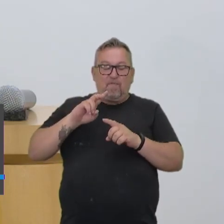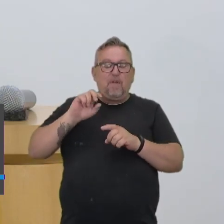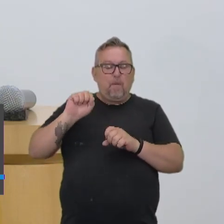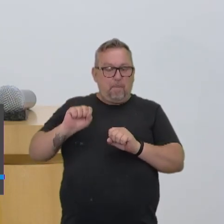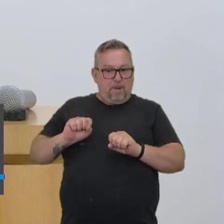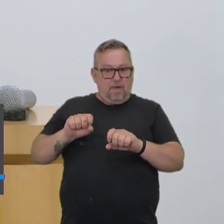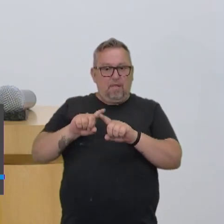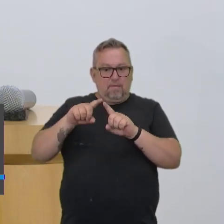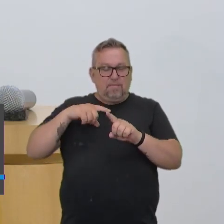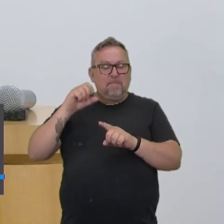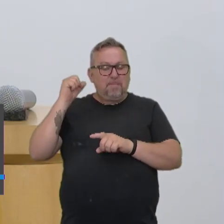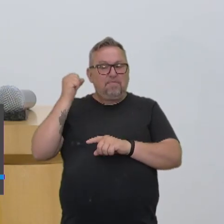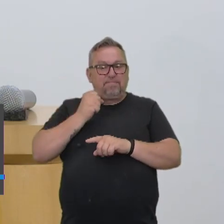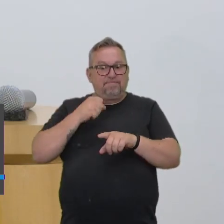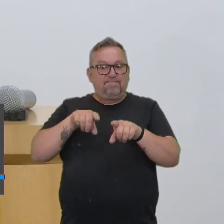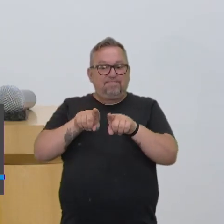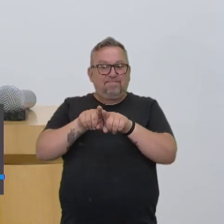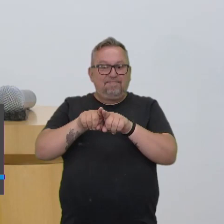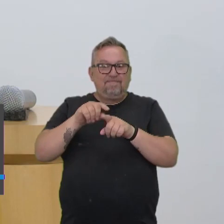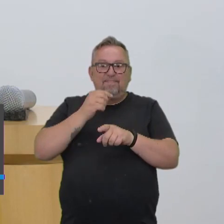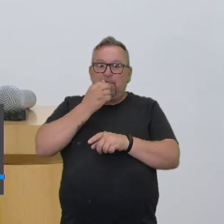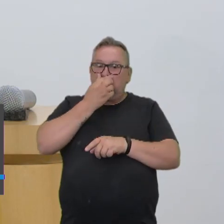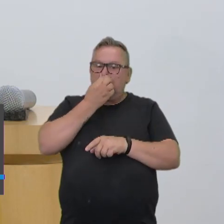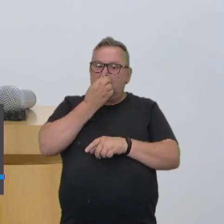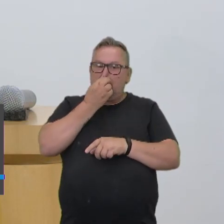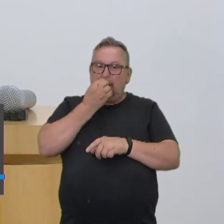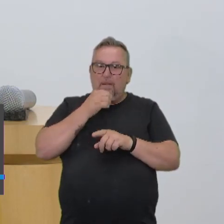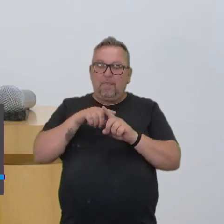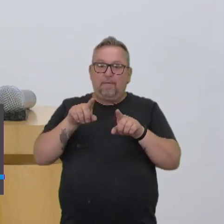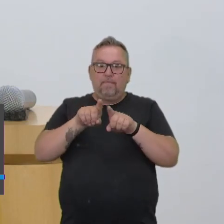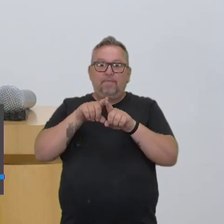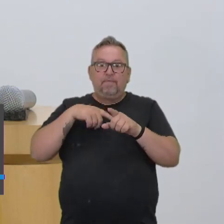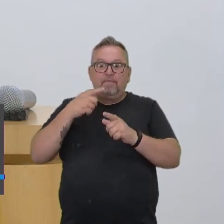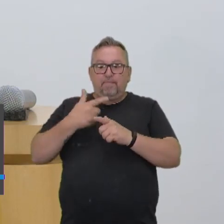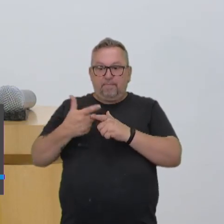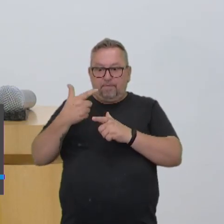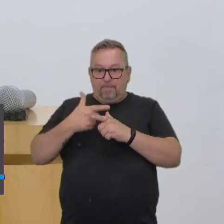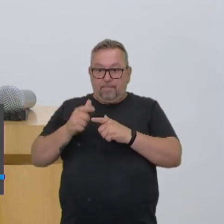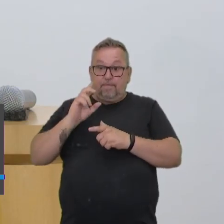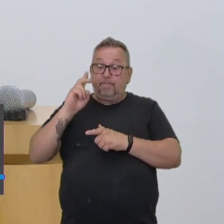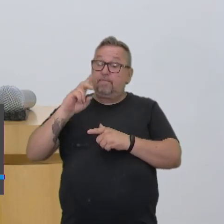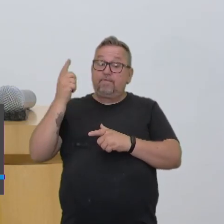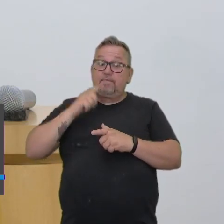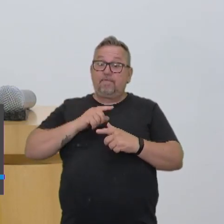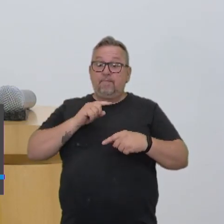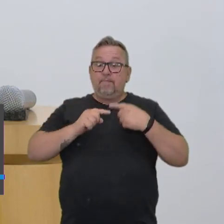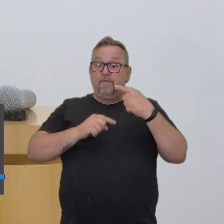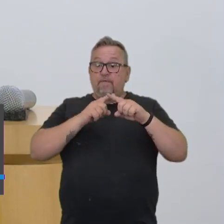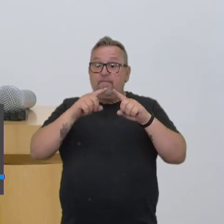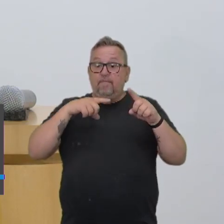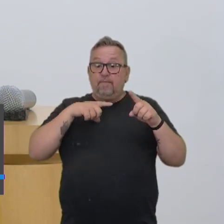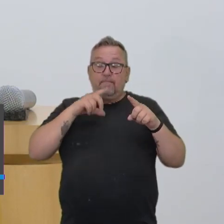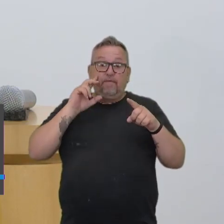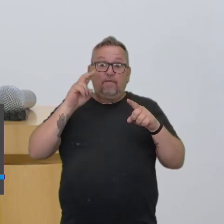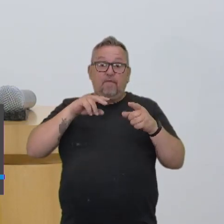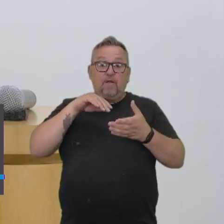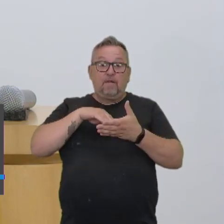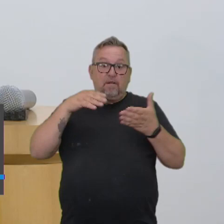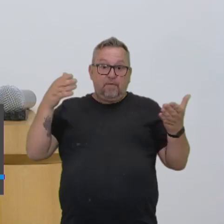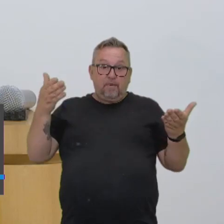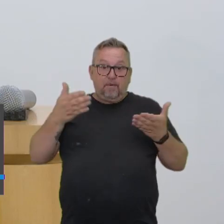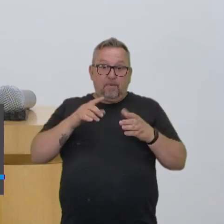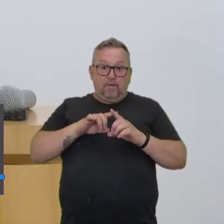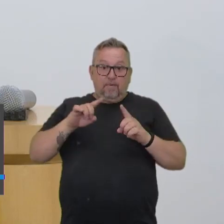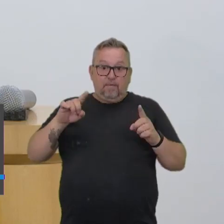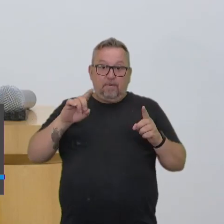mata também. Então, a gente já tinha os nossos problemas desses avanços, que muitos deles a gente não solucionou até hoje.